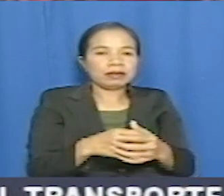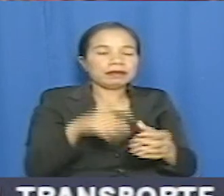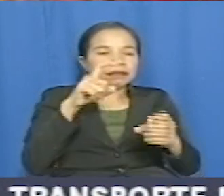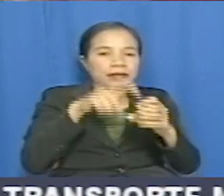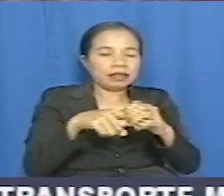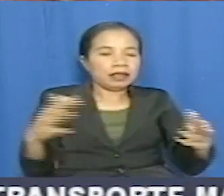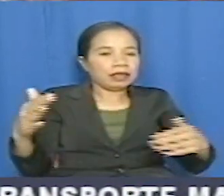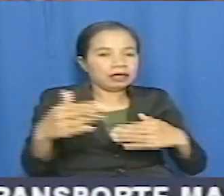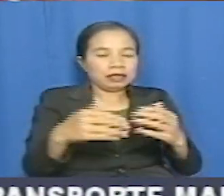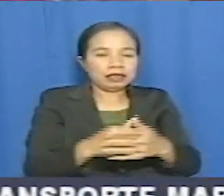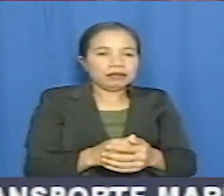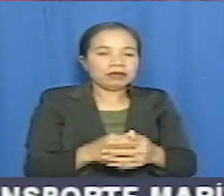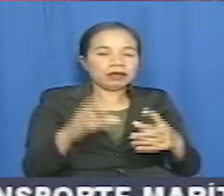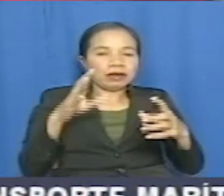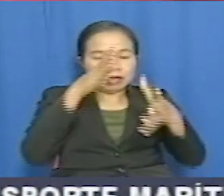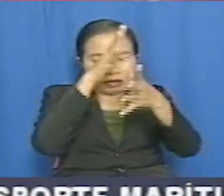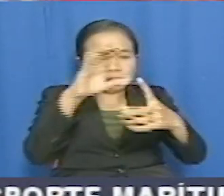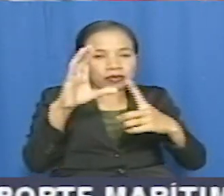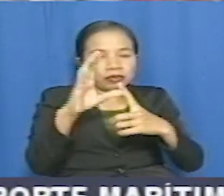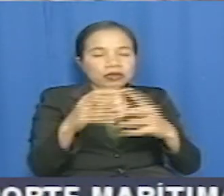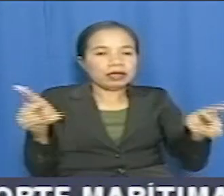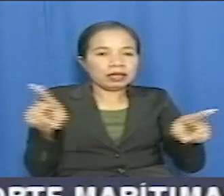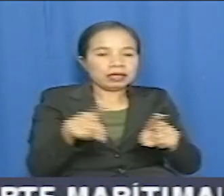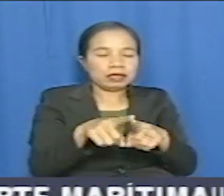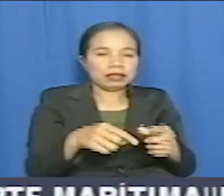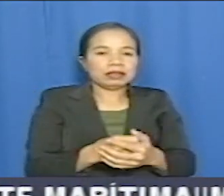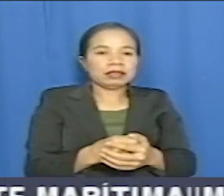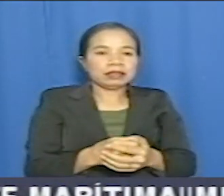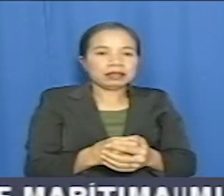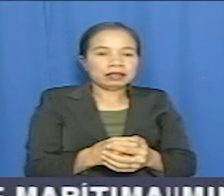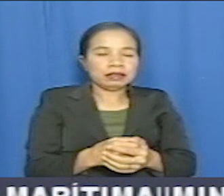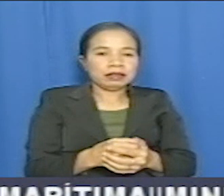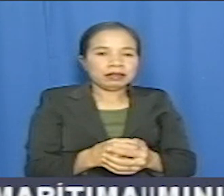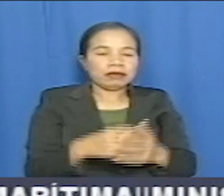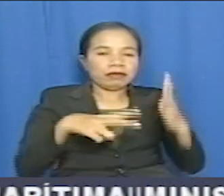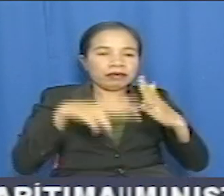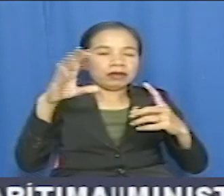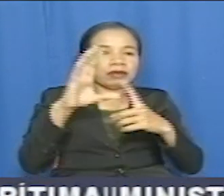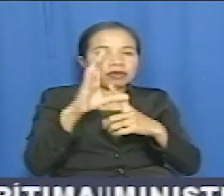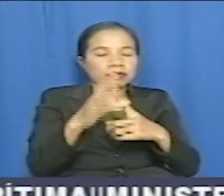organiza hamuto koliana en sira molo kalu perfurasaun hanesan aktu ida hodetane valor